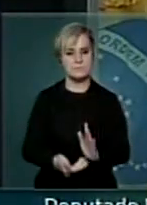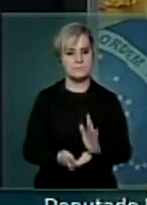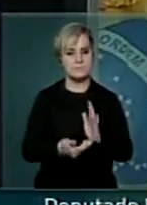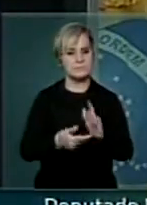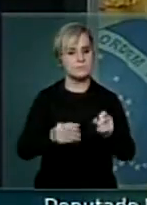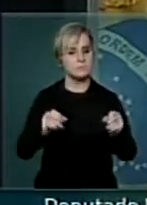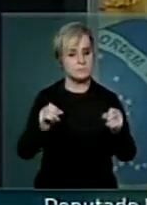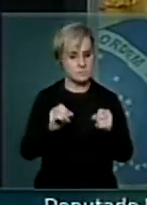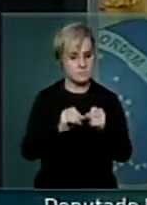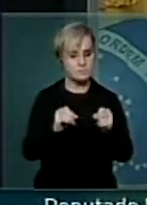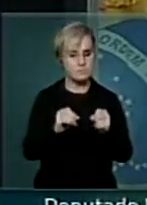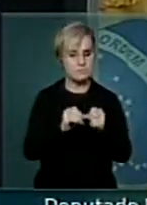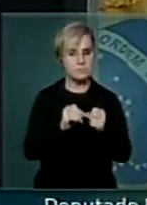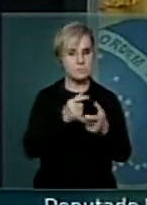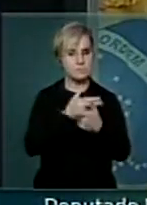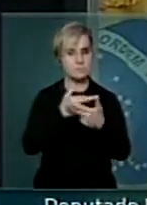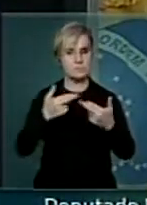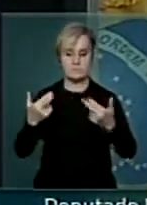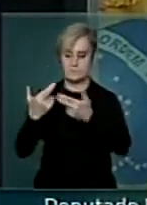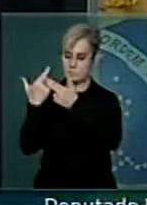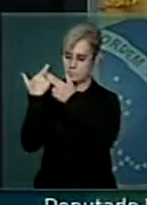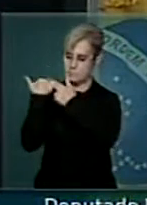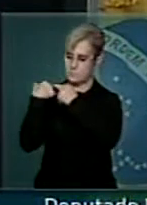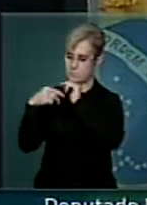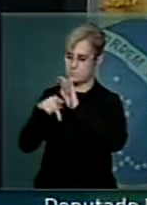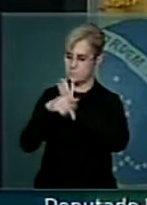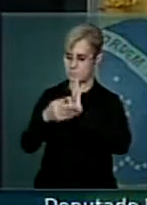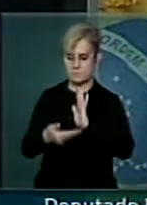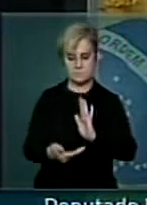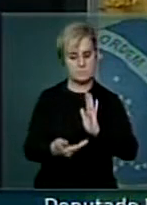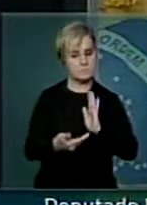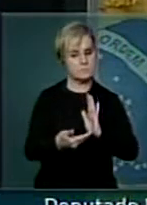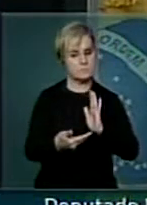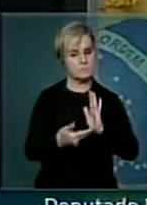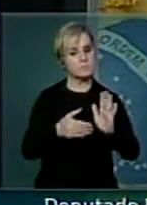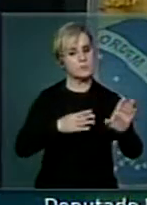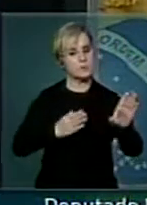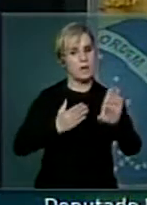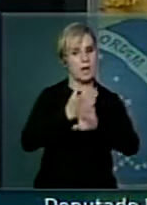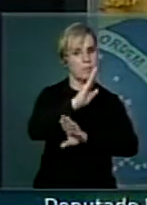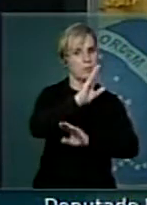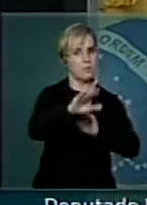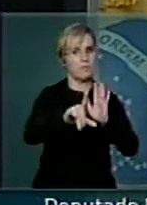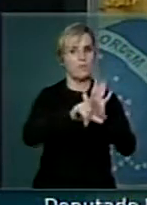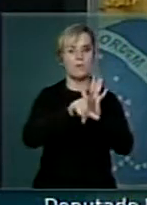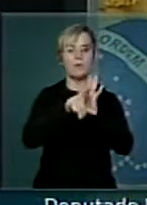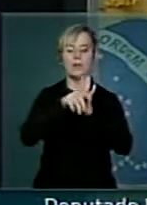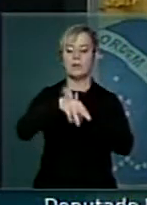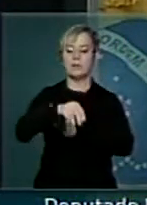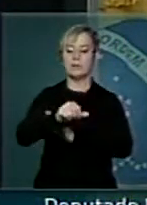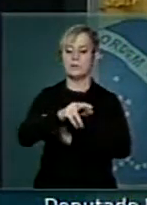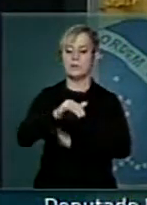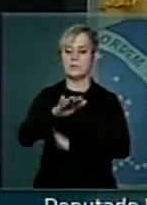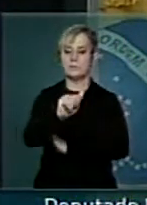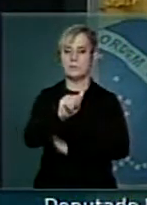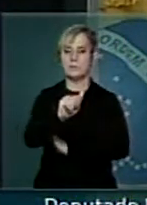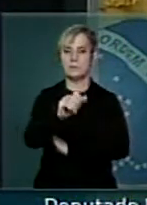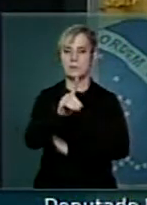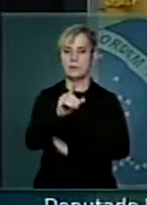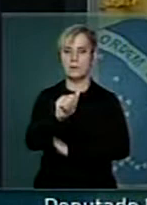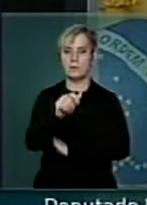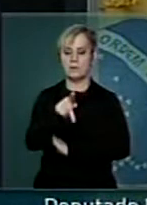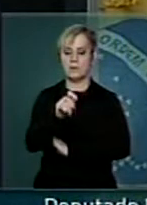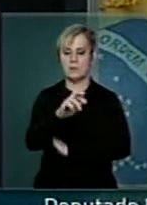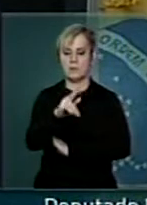fez a sua lição de casa quando aprovou a Lei Maria da Penha, que é um conjunto